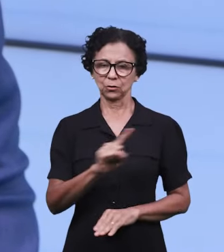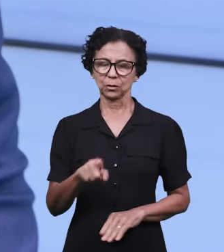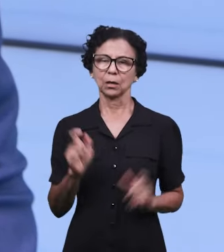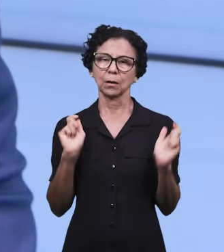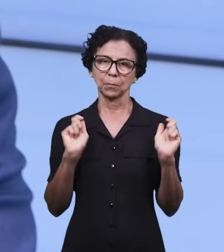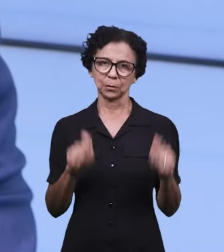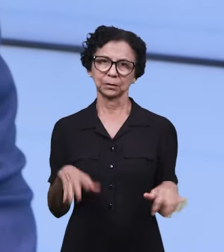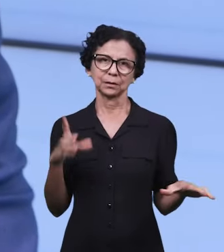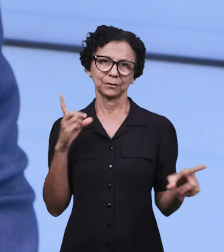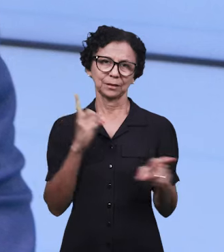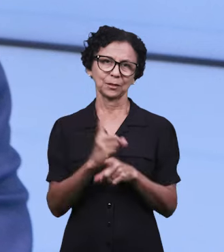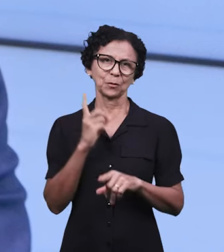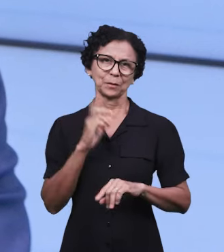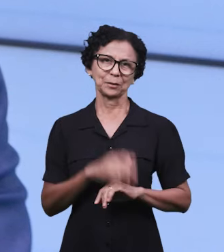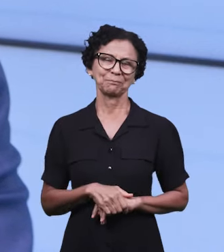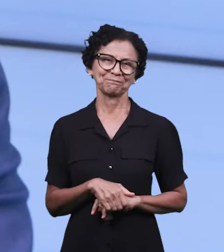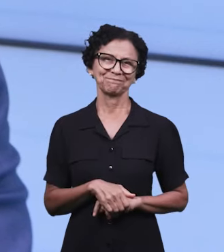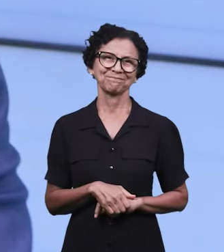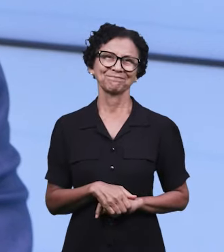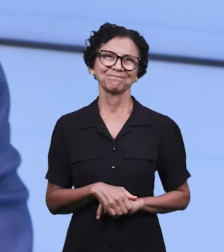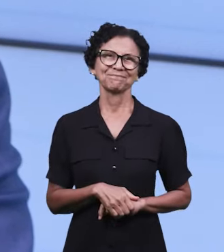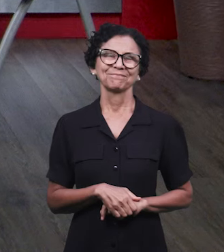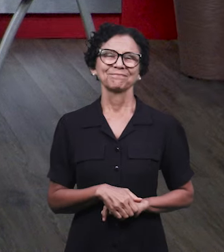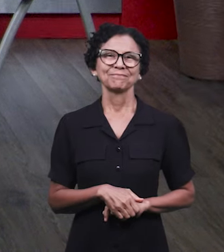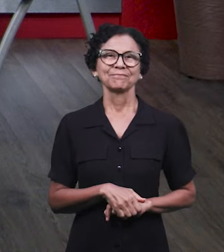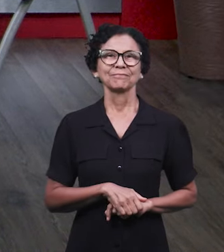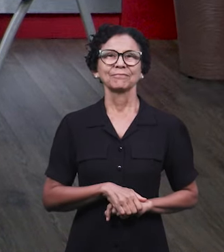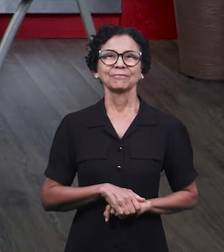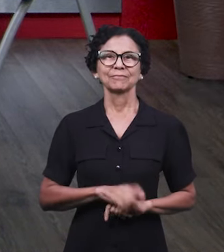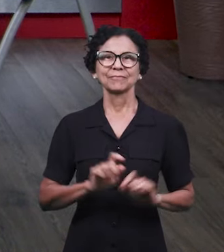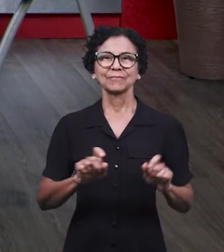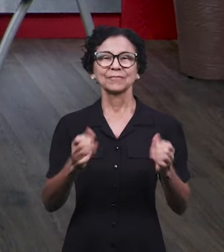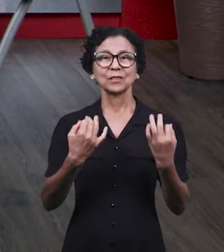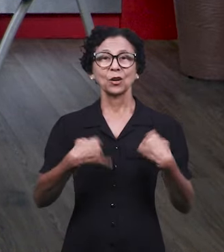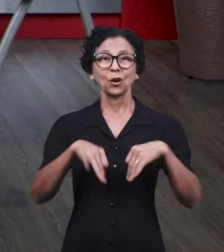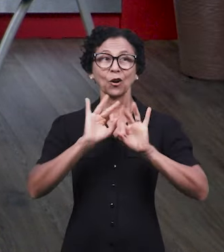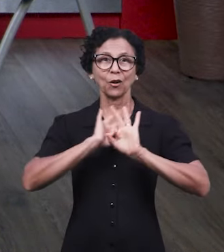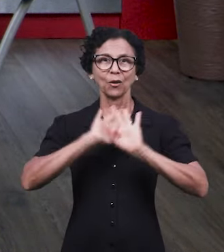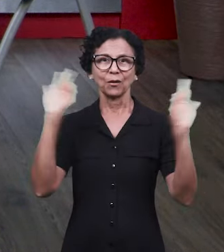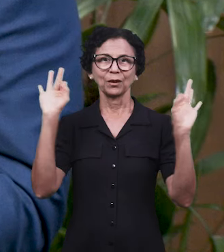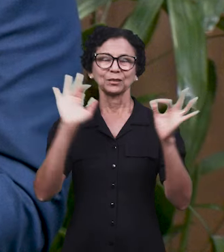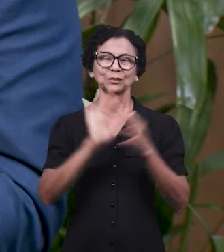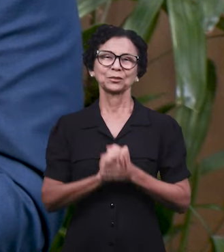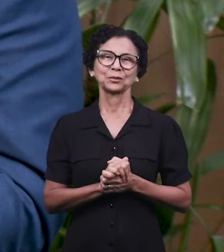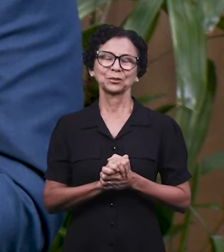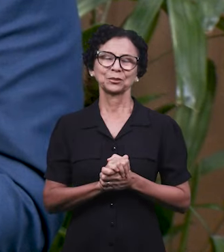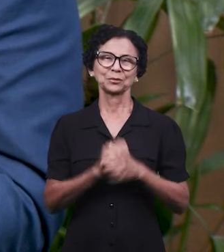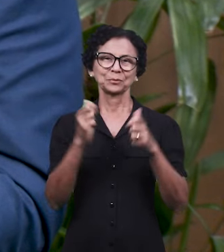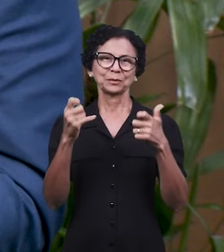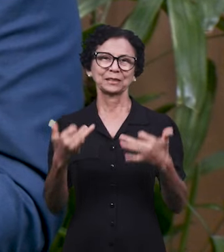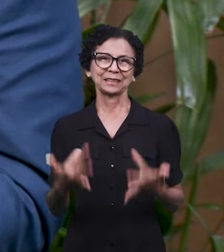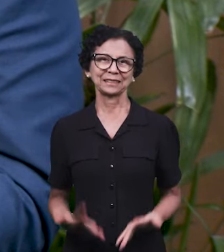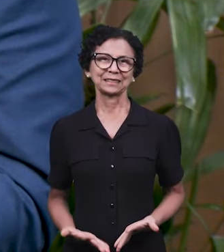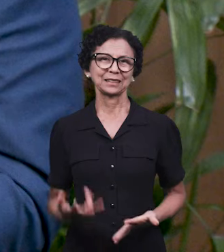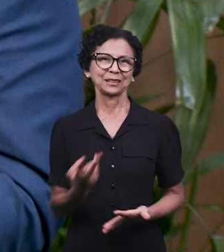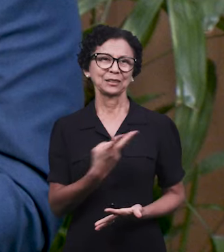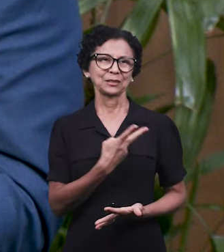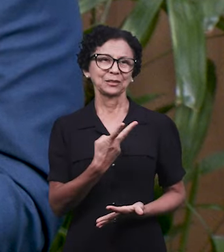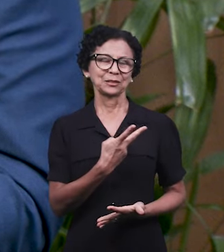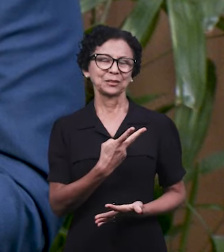ofensor é possível buscar a reparação na justiça perfeito foram ótimos os esclarecimentos aqui prestados né pelos